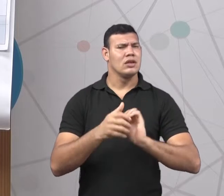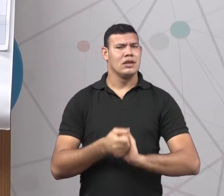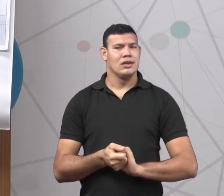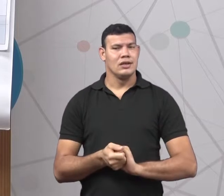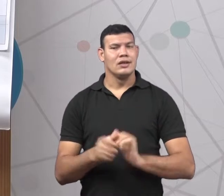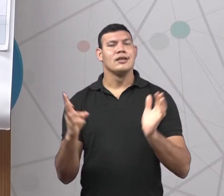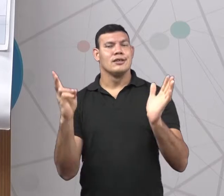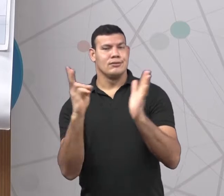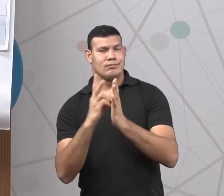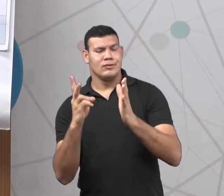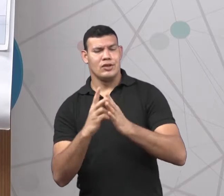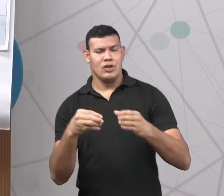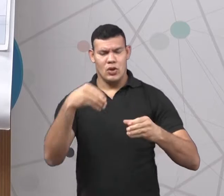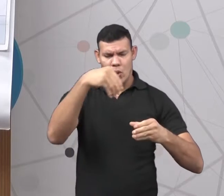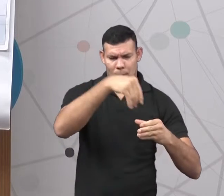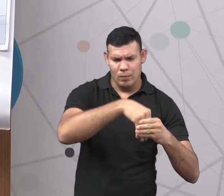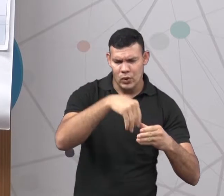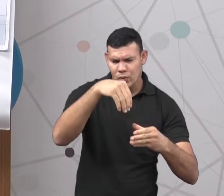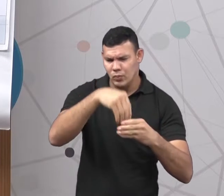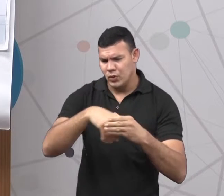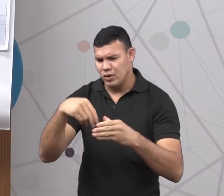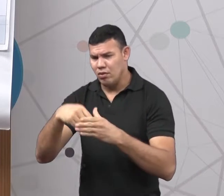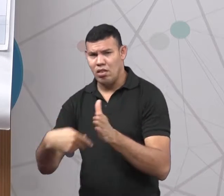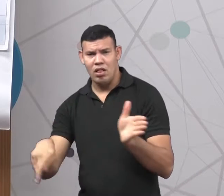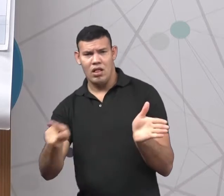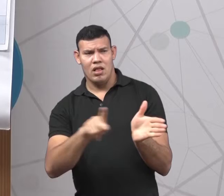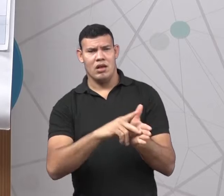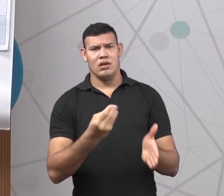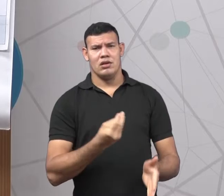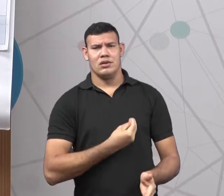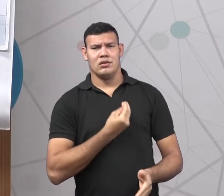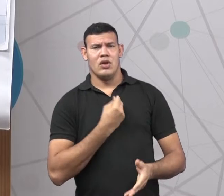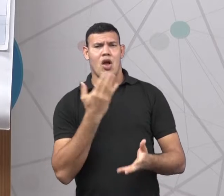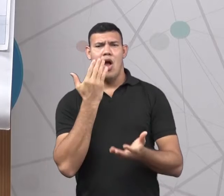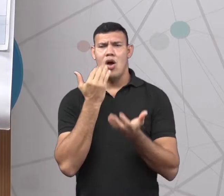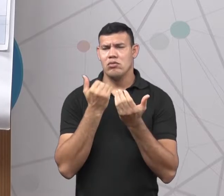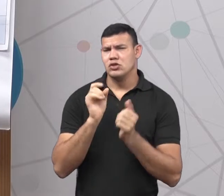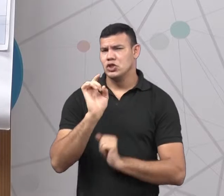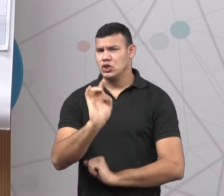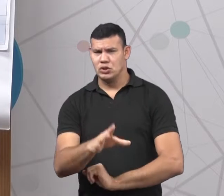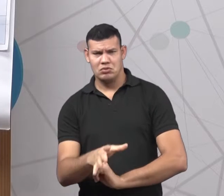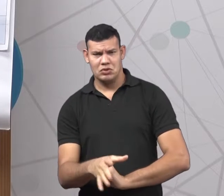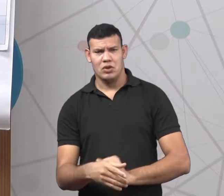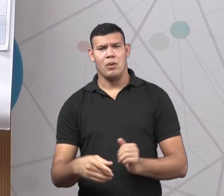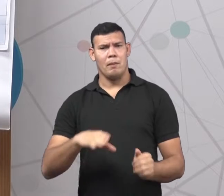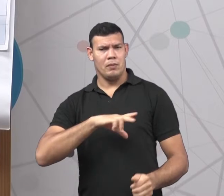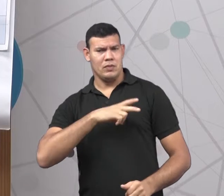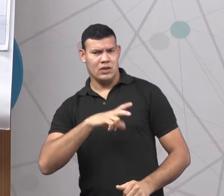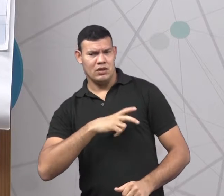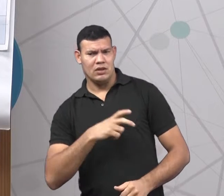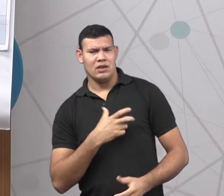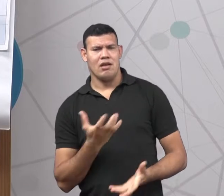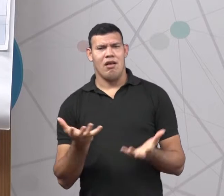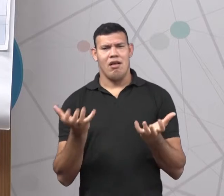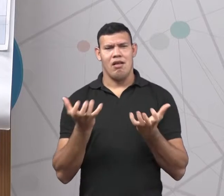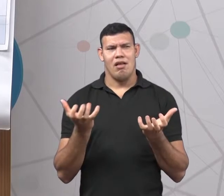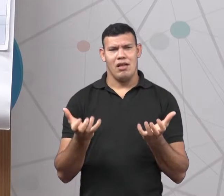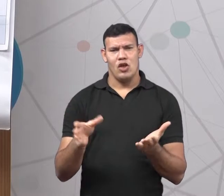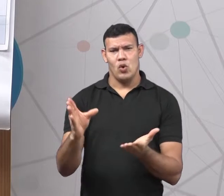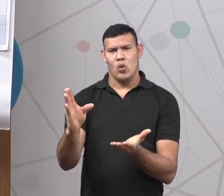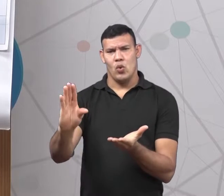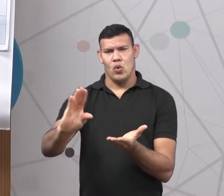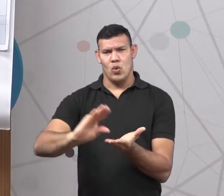Os povos indígenas, eles cultivavam para sobrevivência. E o que os portugueses queriam? Eles queriam cultivar